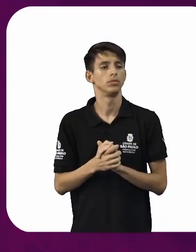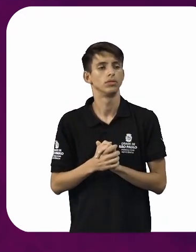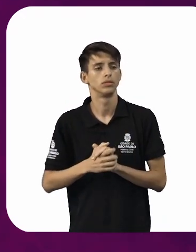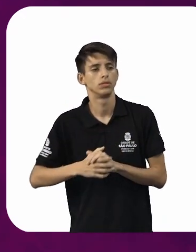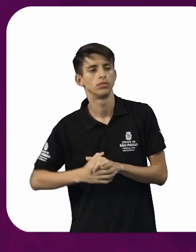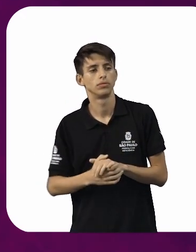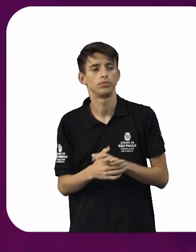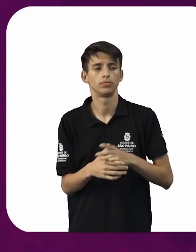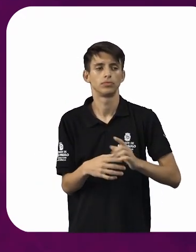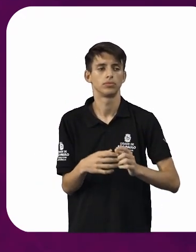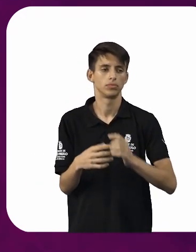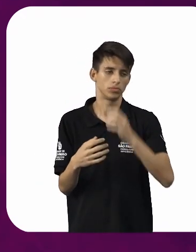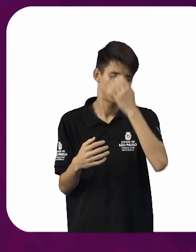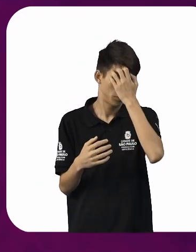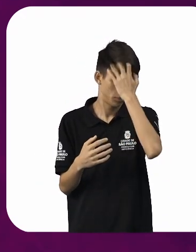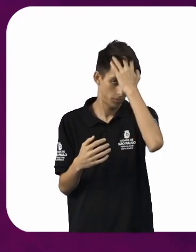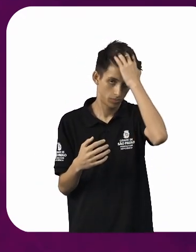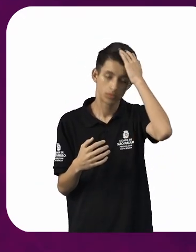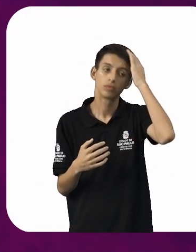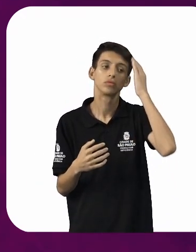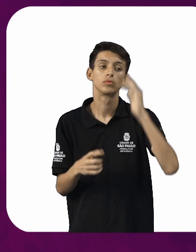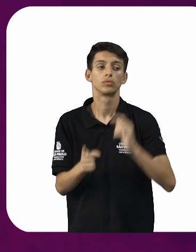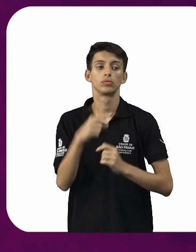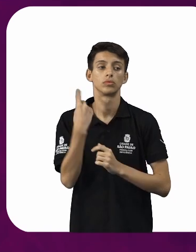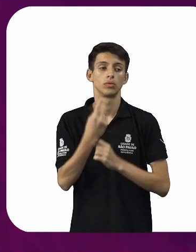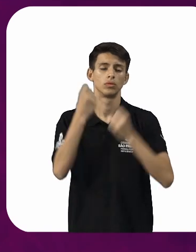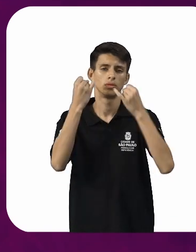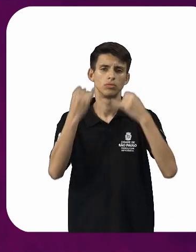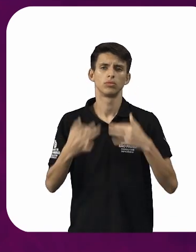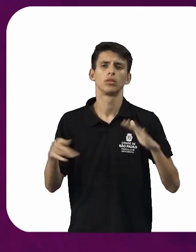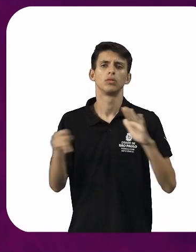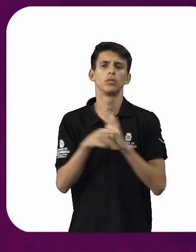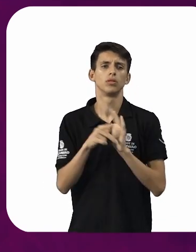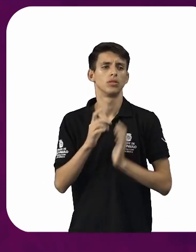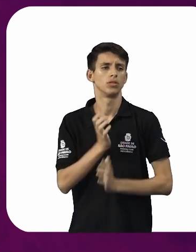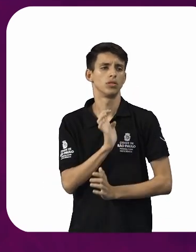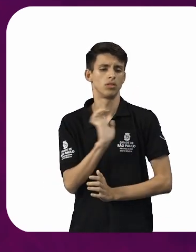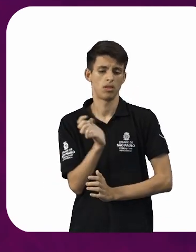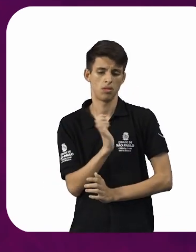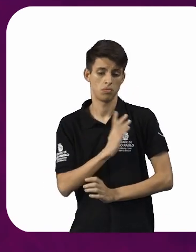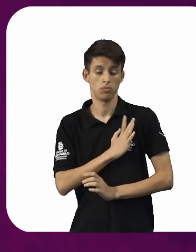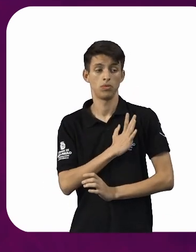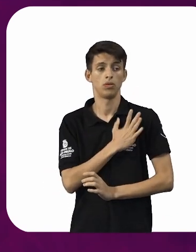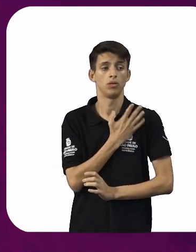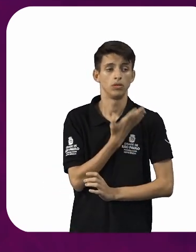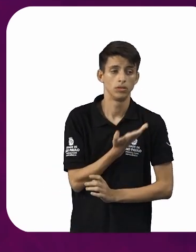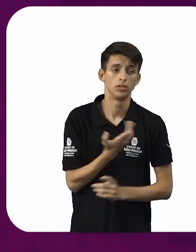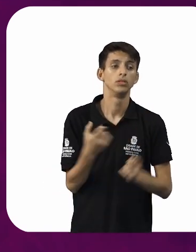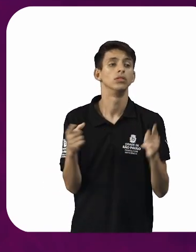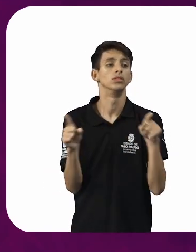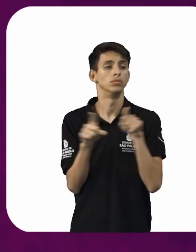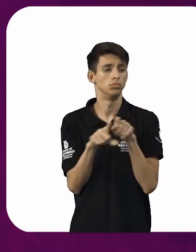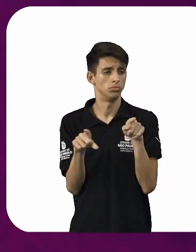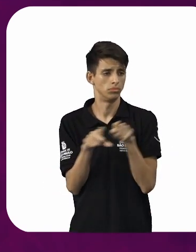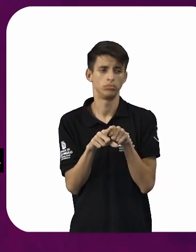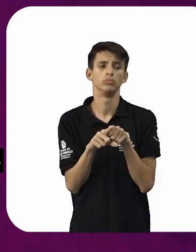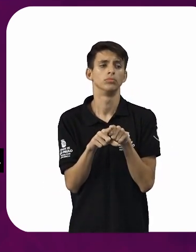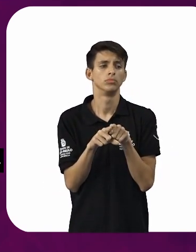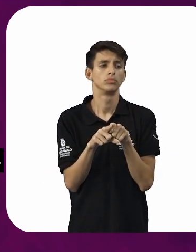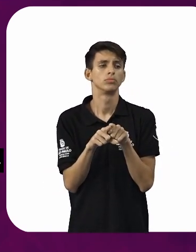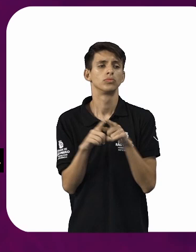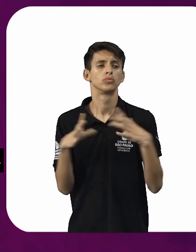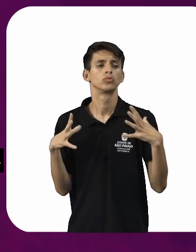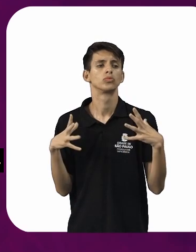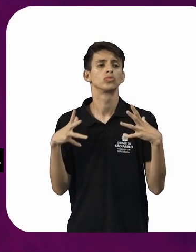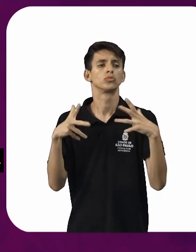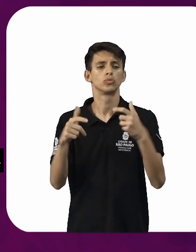LGBTfobia, Paulo Lotti. que a gente também descreve como homotransfobia, na busca de um termo mais simples, direto, é